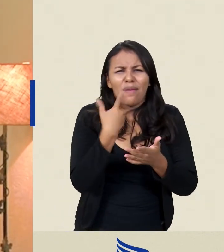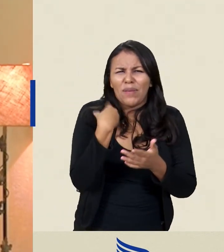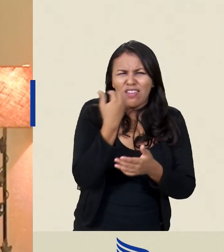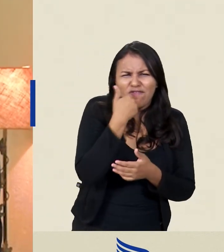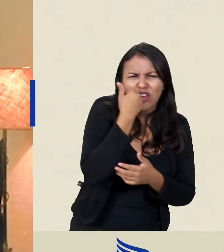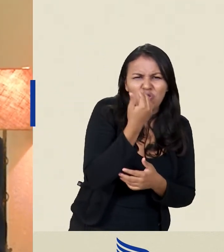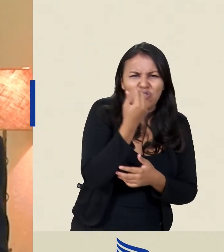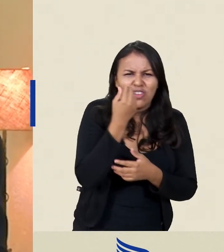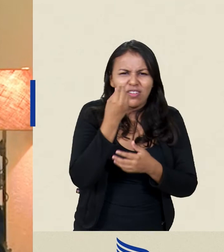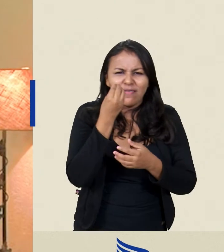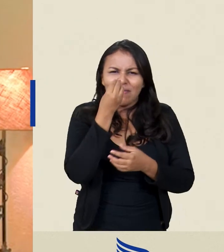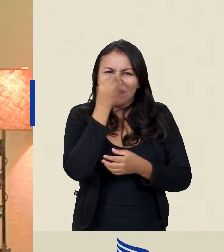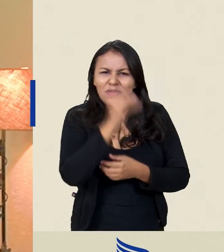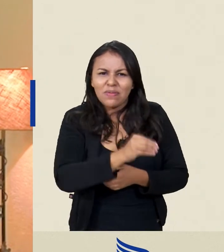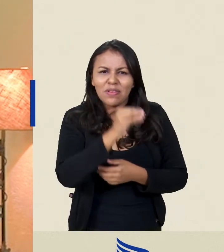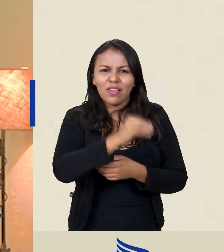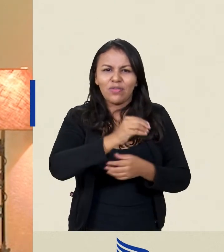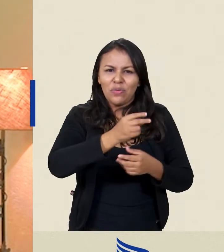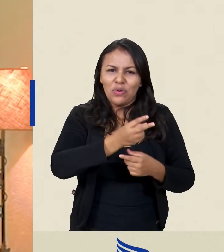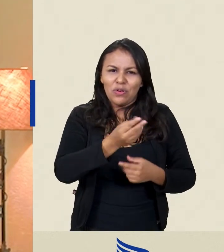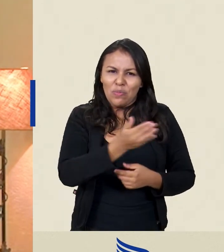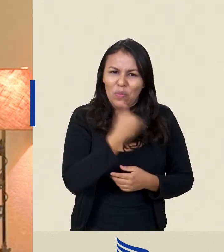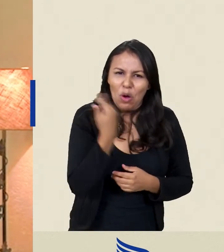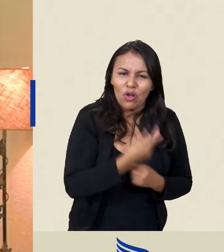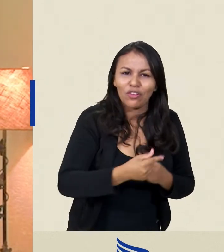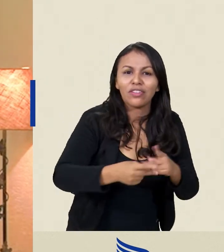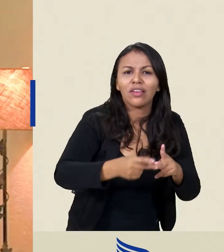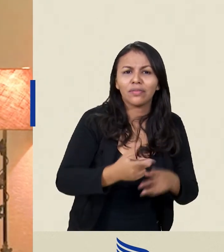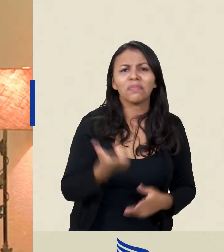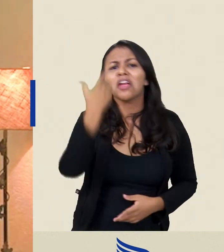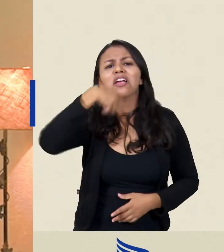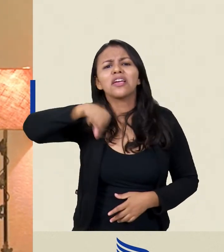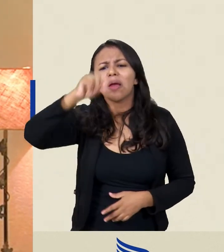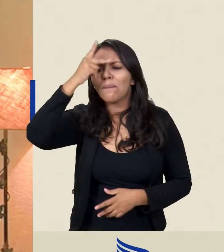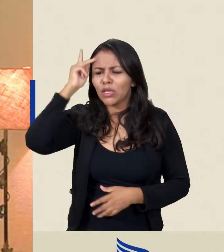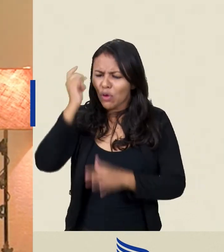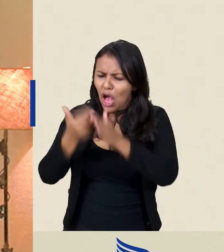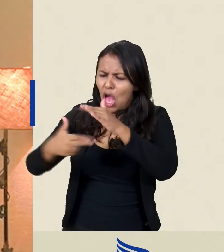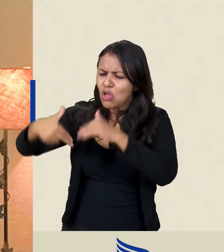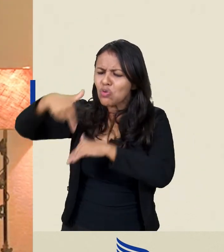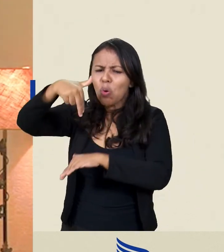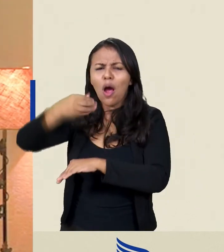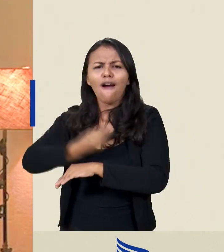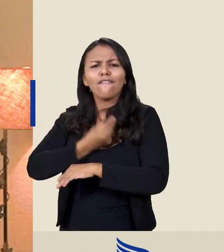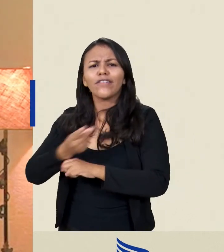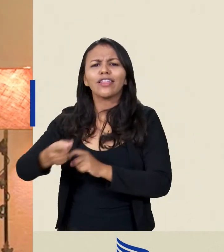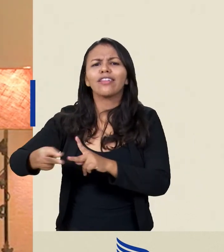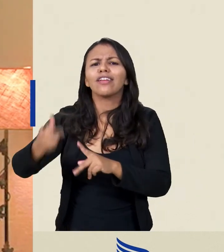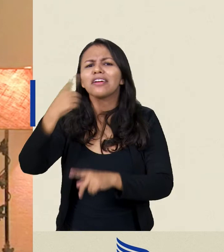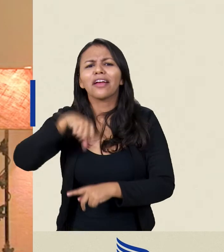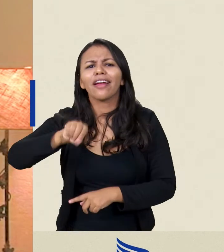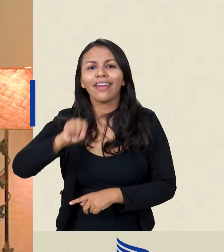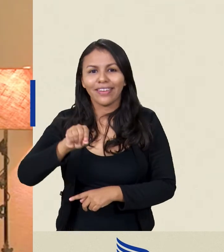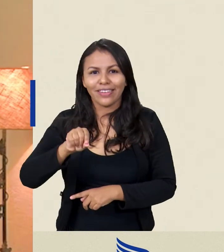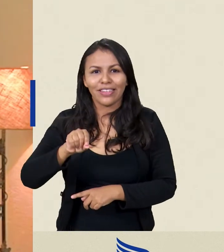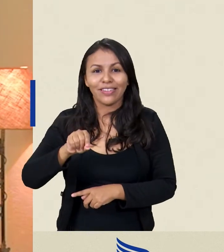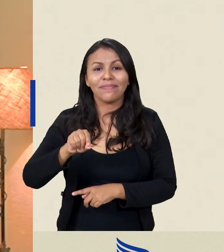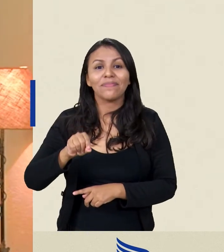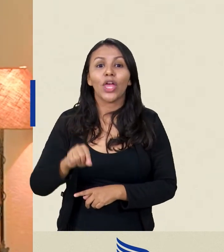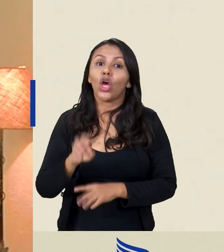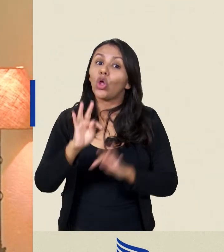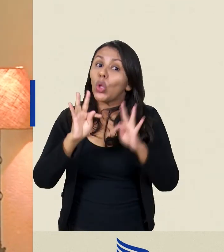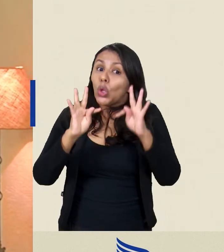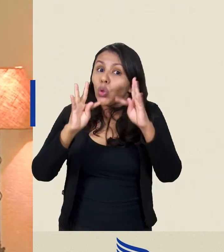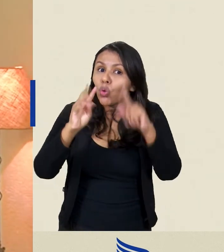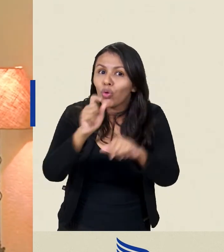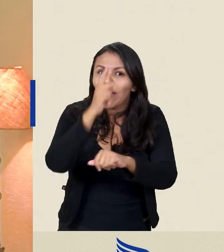são os justos que ressuscitam para a vida eterna? São todos aqueles que morreram sob a